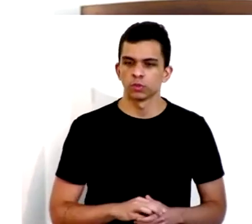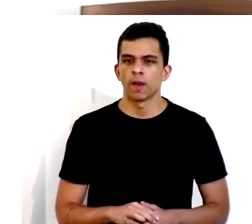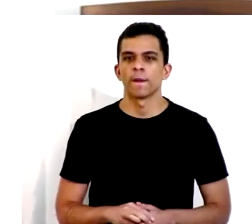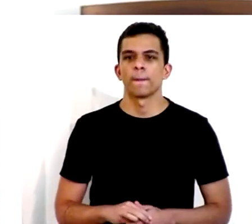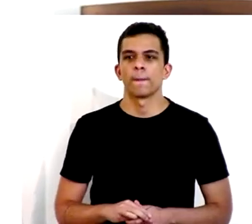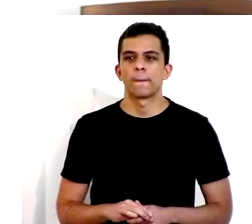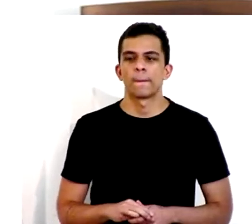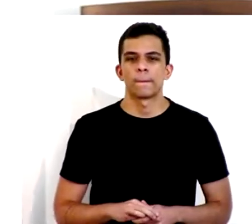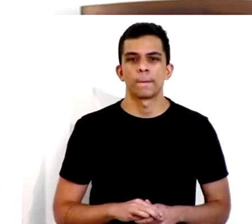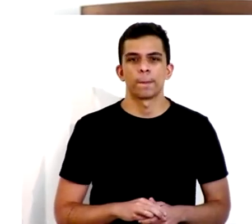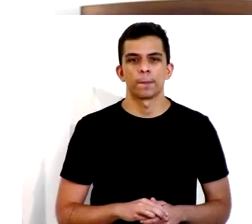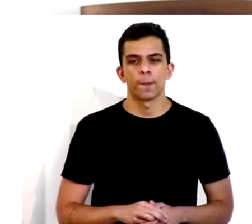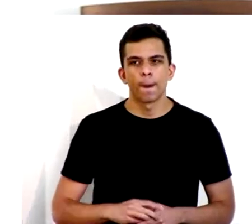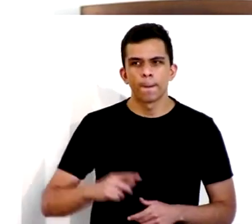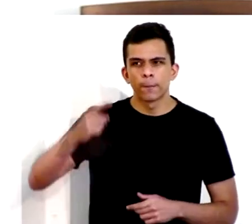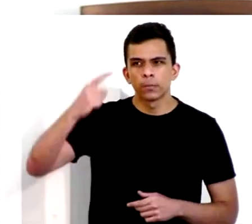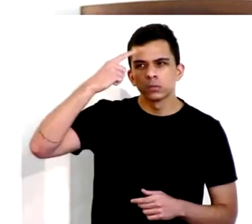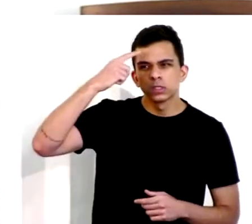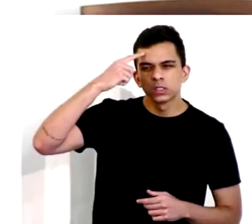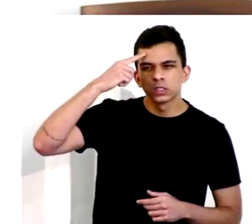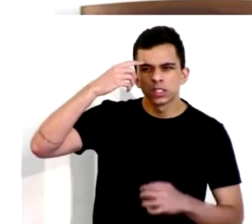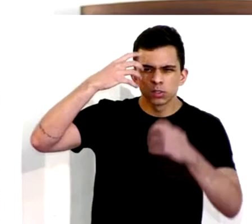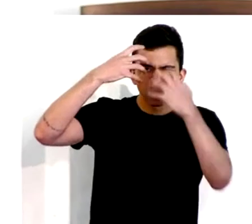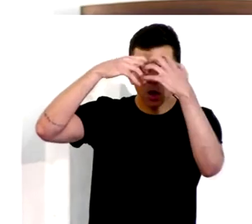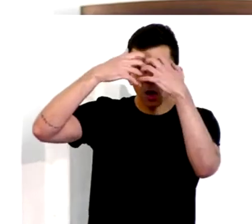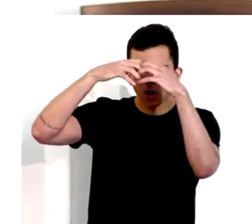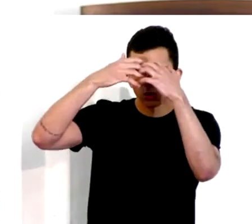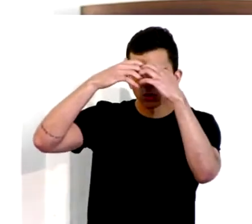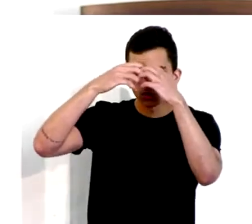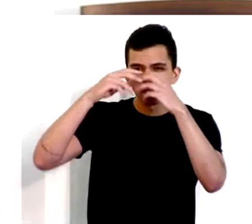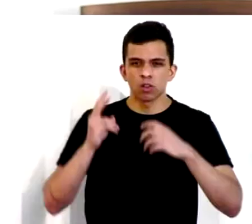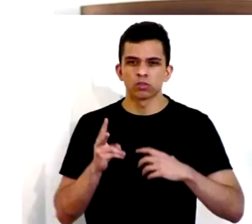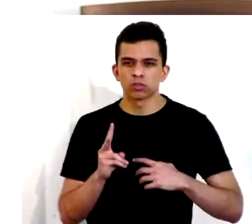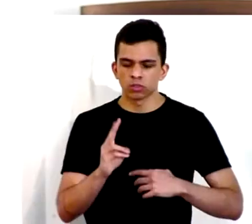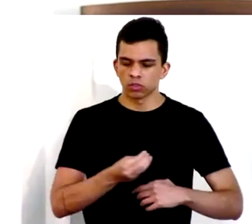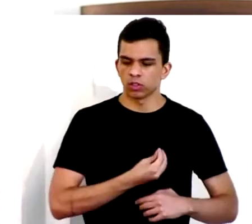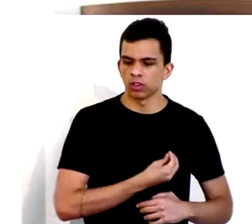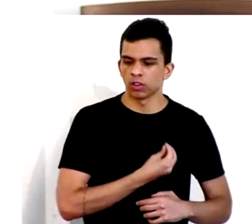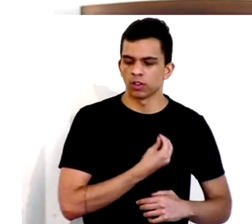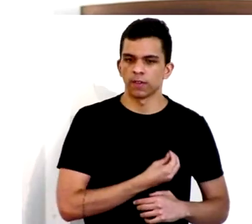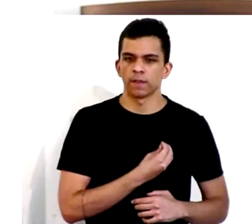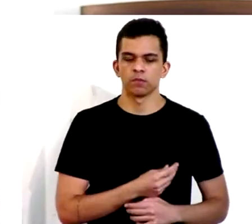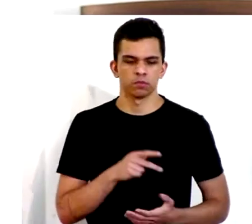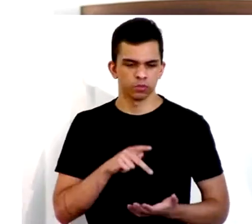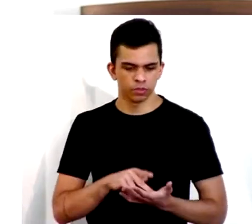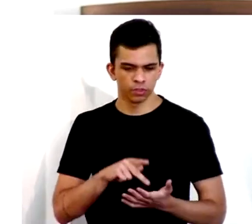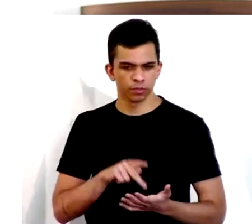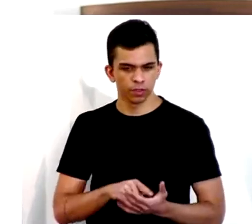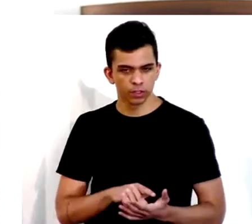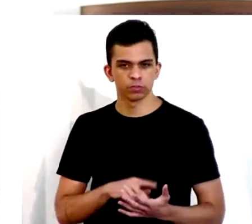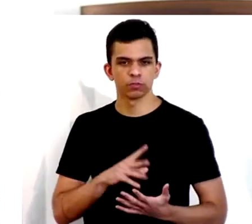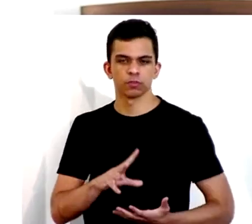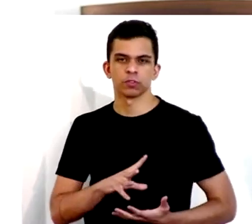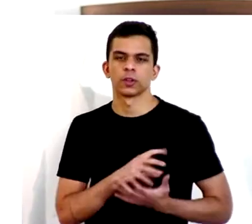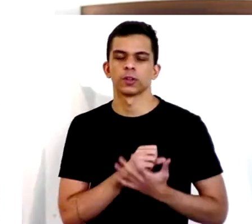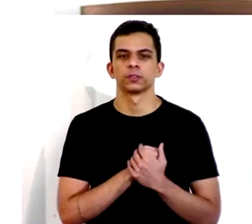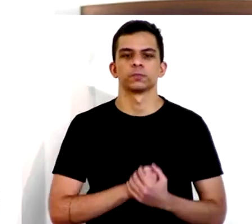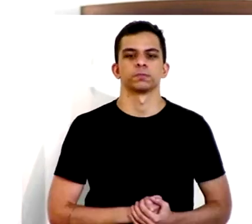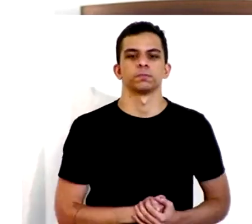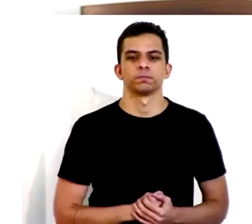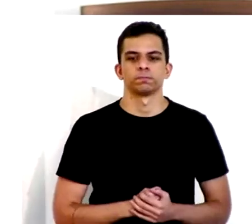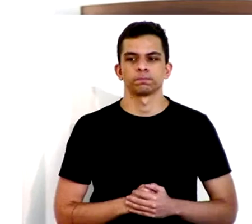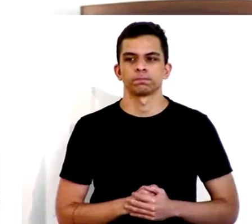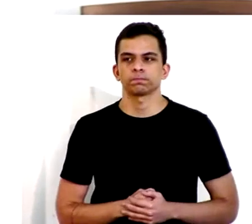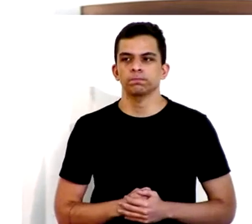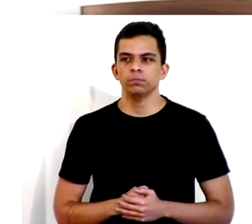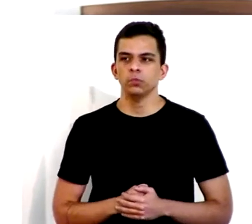atos. Esse andar é conforme o padrão de nossa imitação. Andai em amor, como